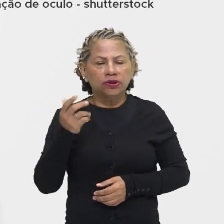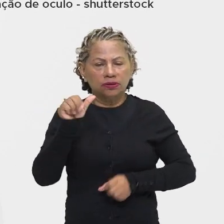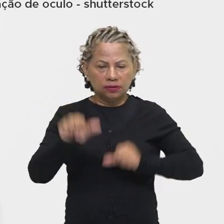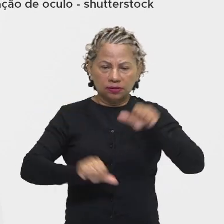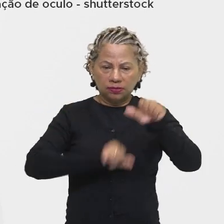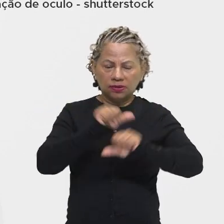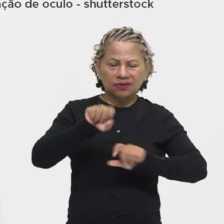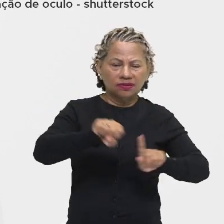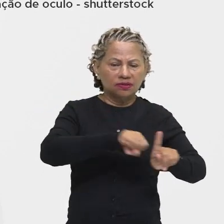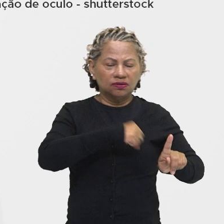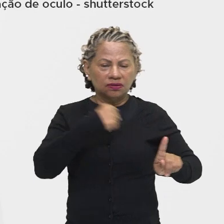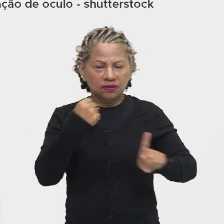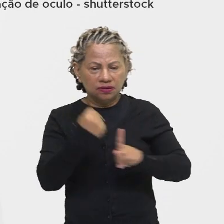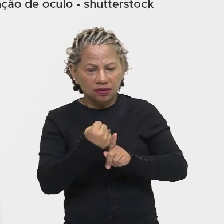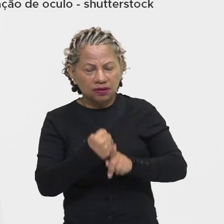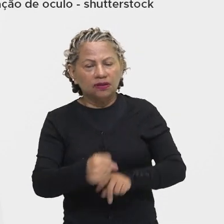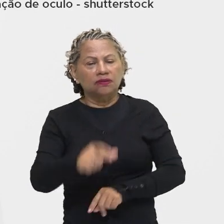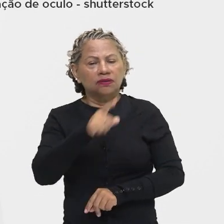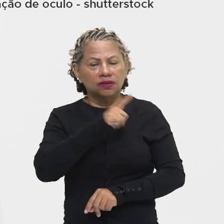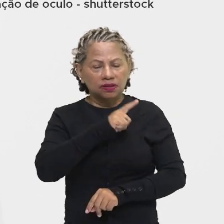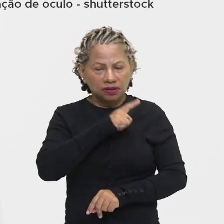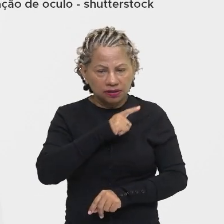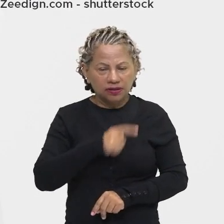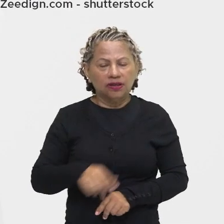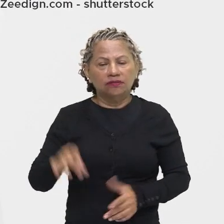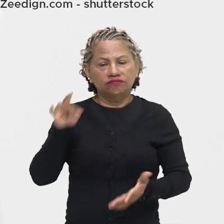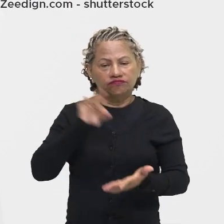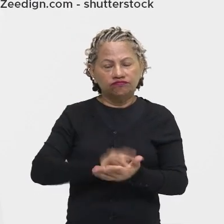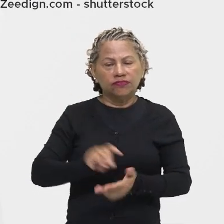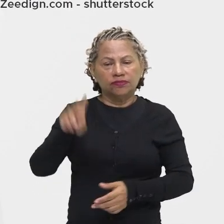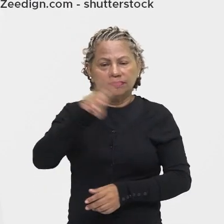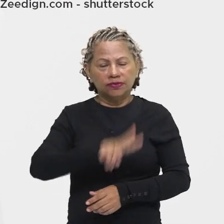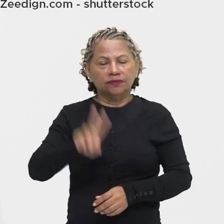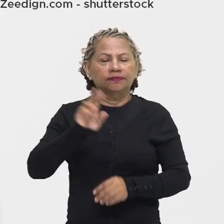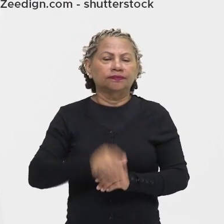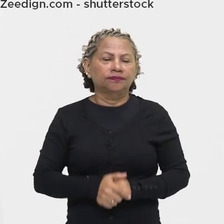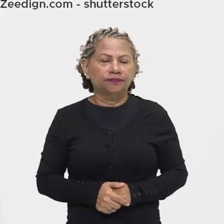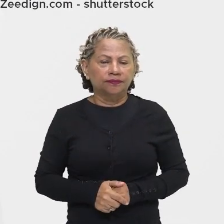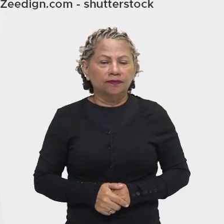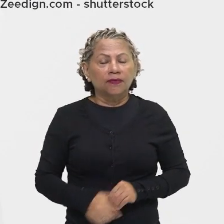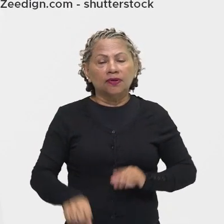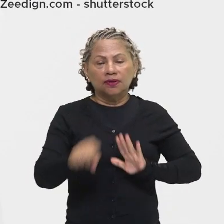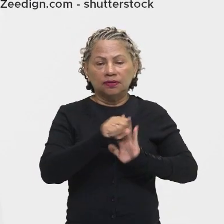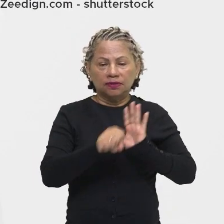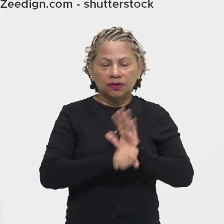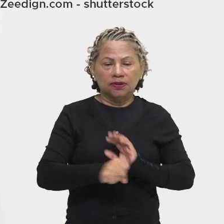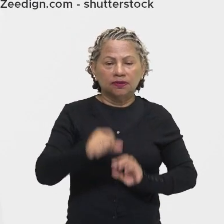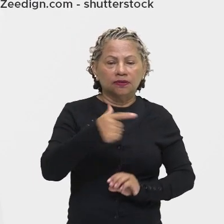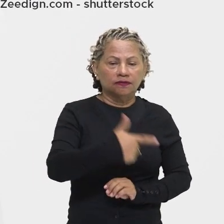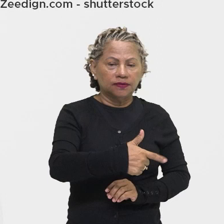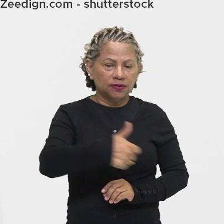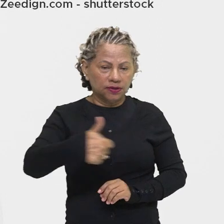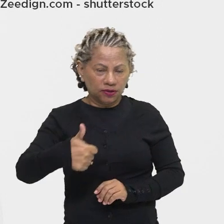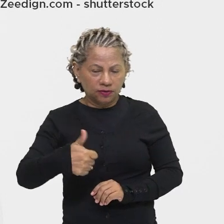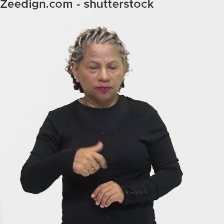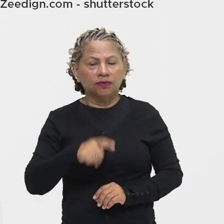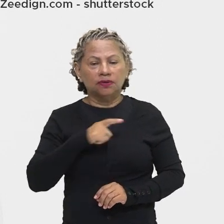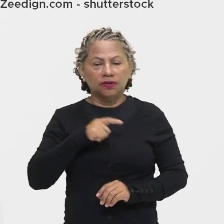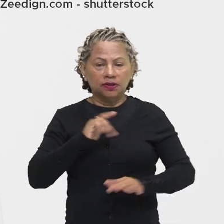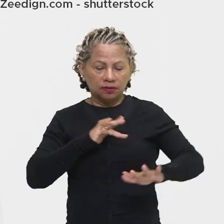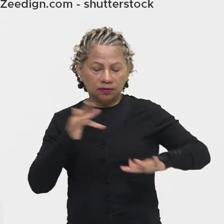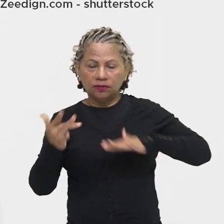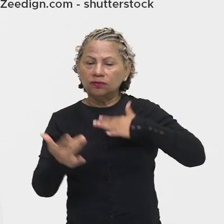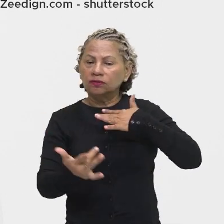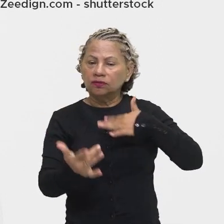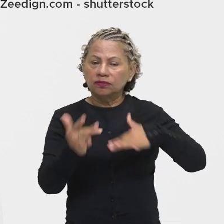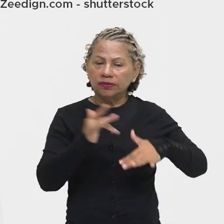sociais provocadas pelo cyberativismo? No século XXI, em que as redes sociais